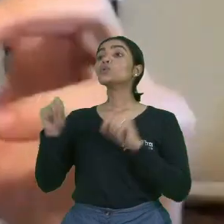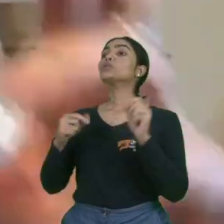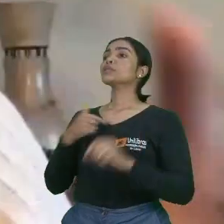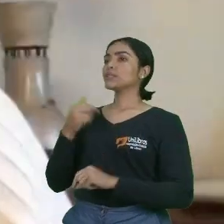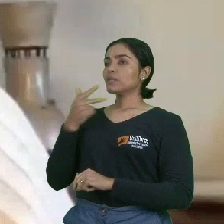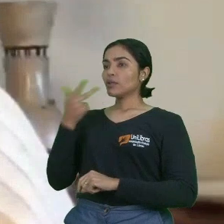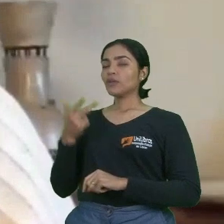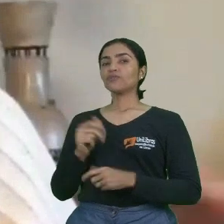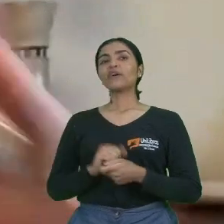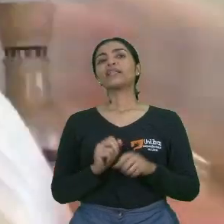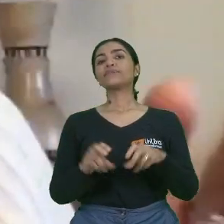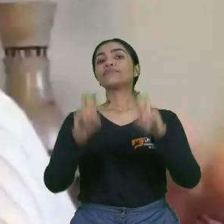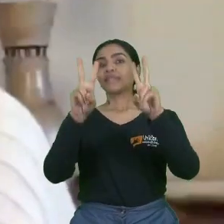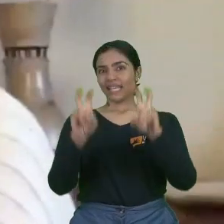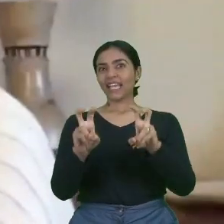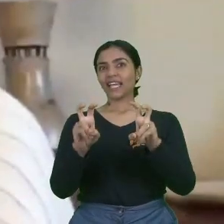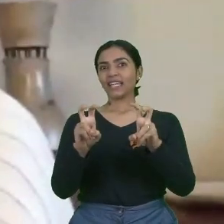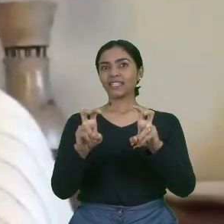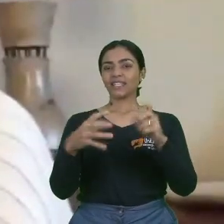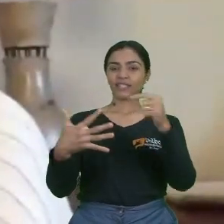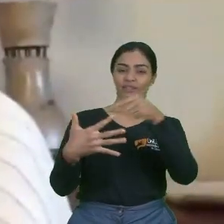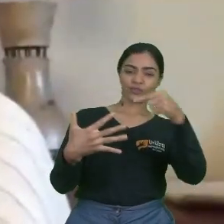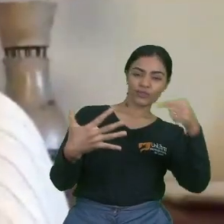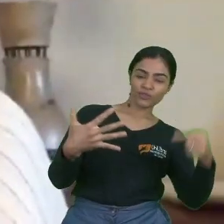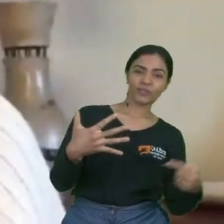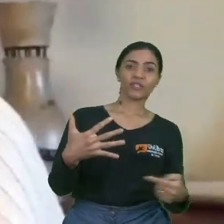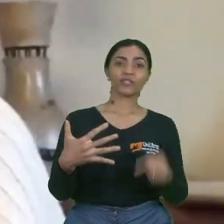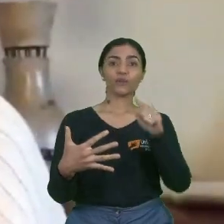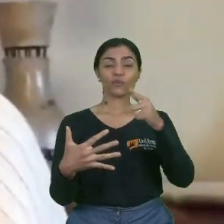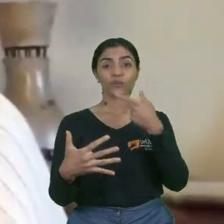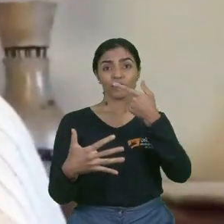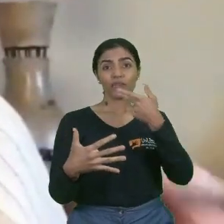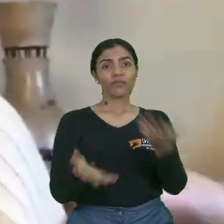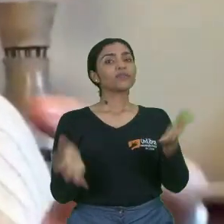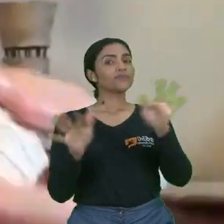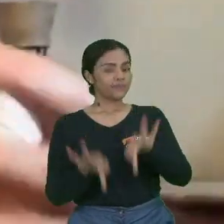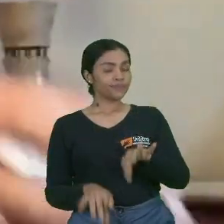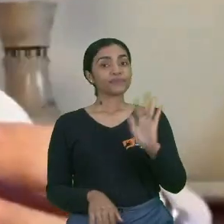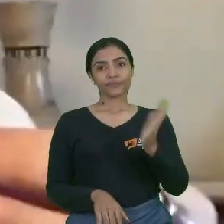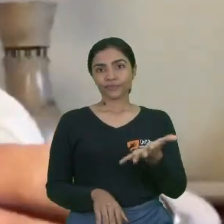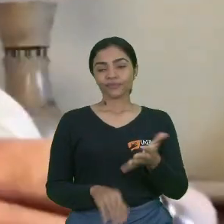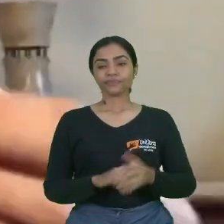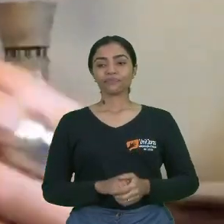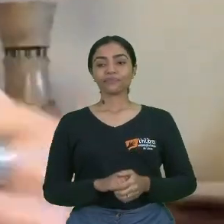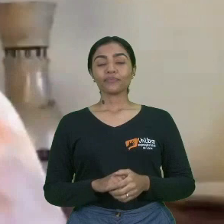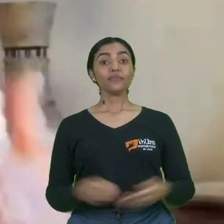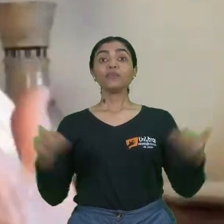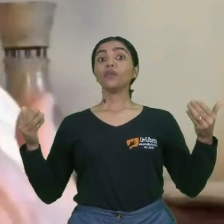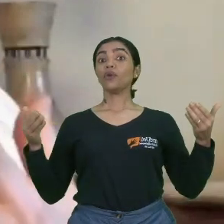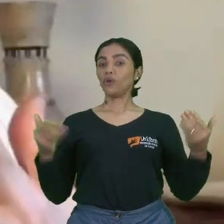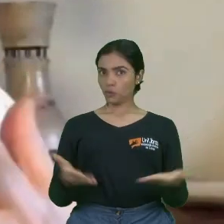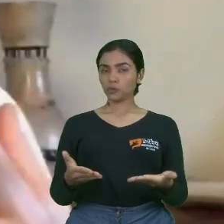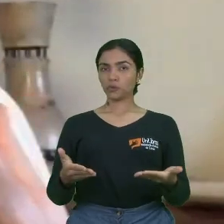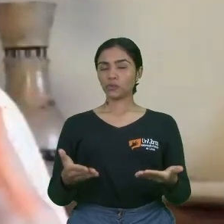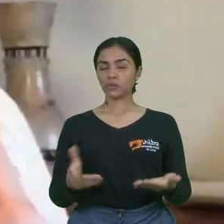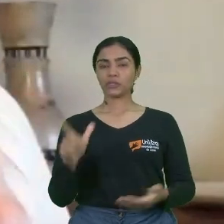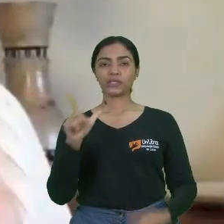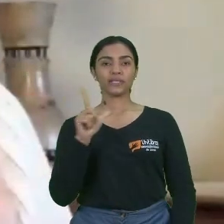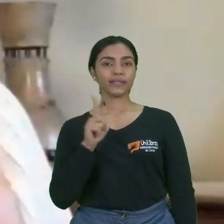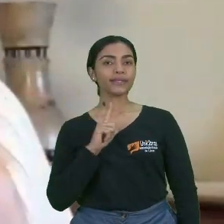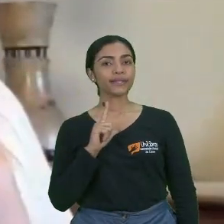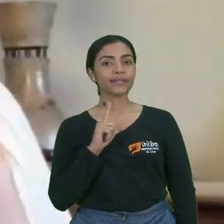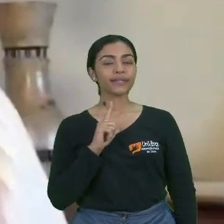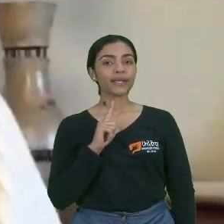como esses aspectos que a gente já tá finalizando e é hoje é temos